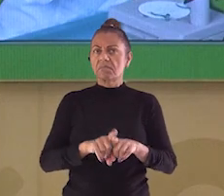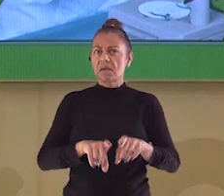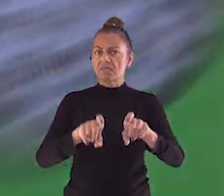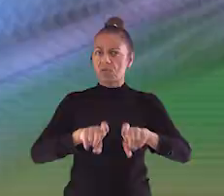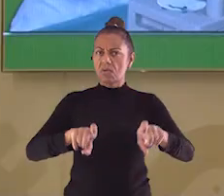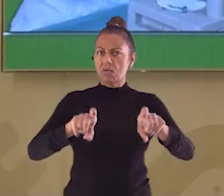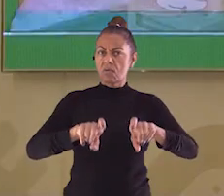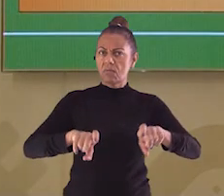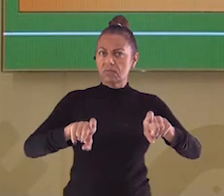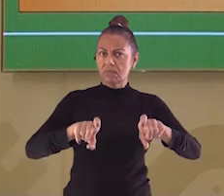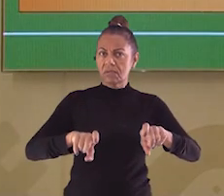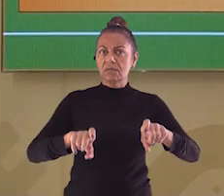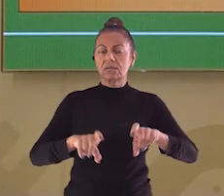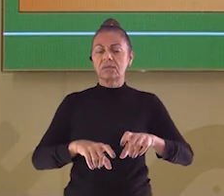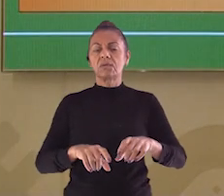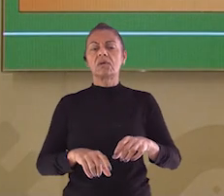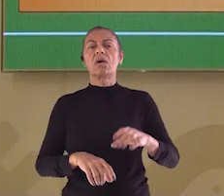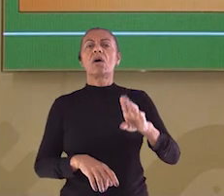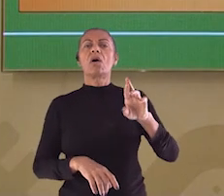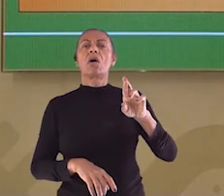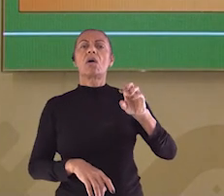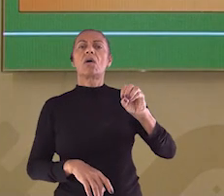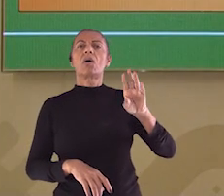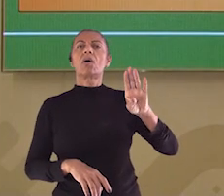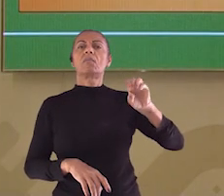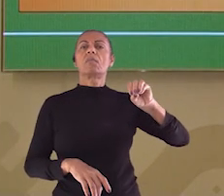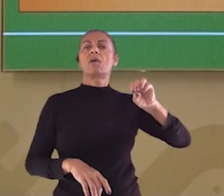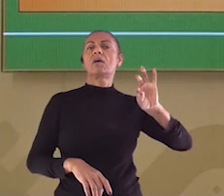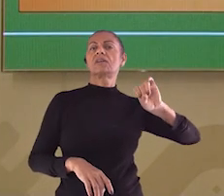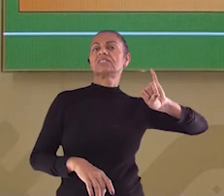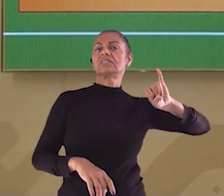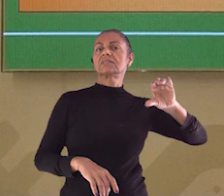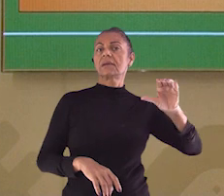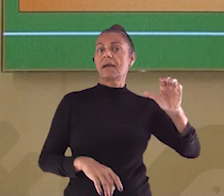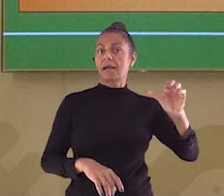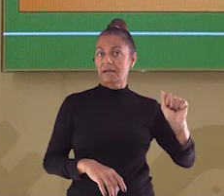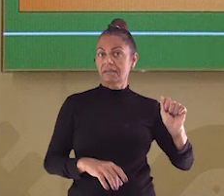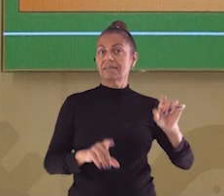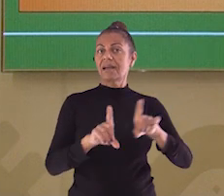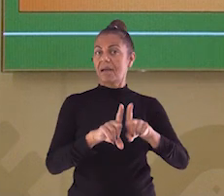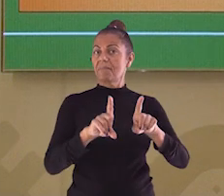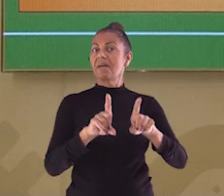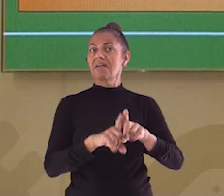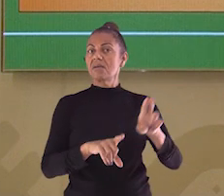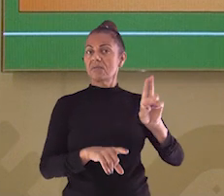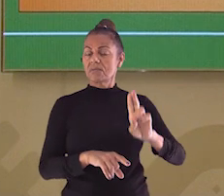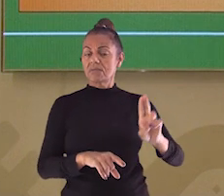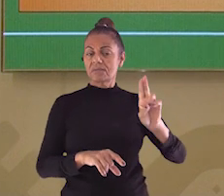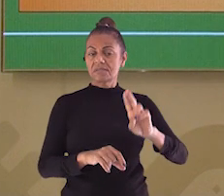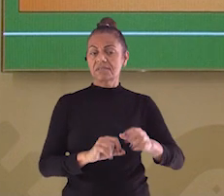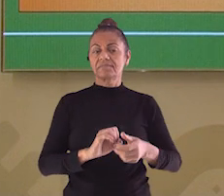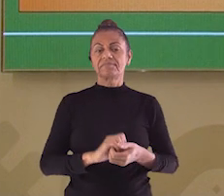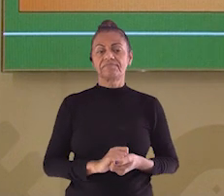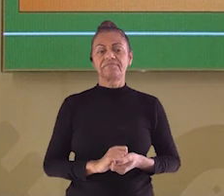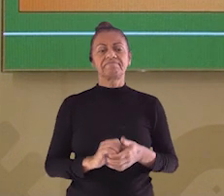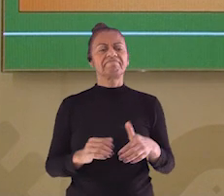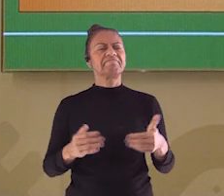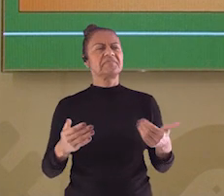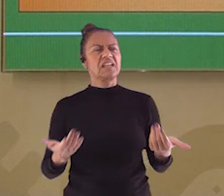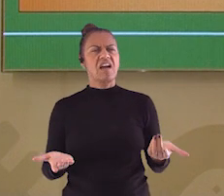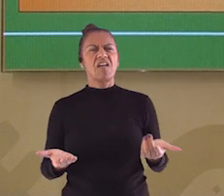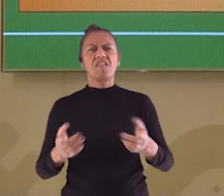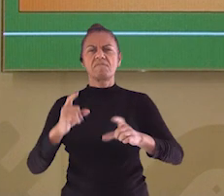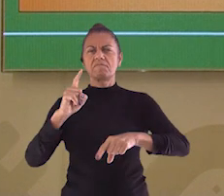robótica. Então, turma, como podemos notar que existem diferentes instrumentos ópticos